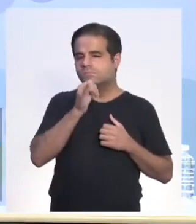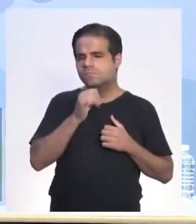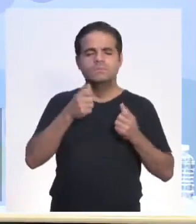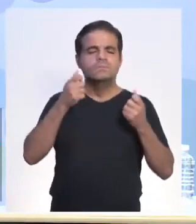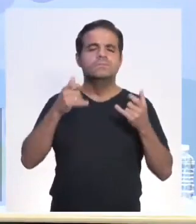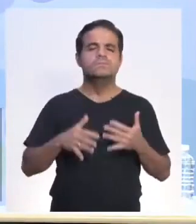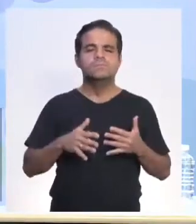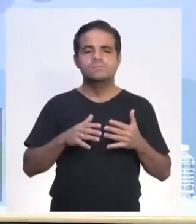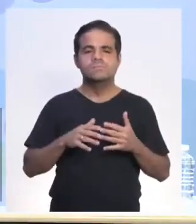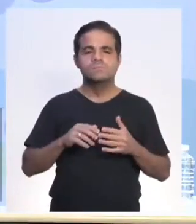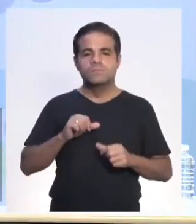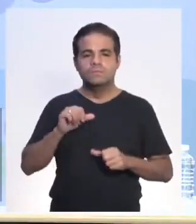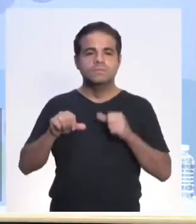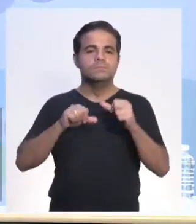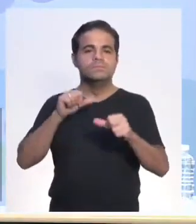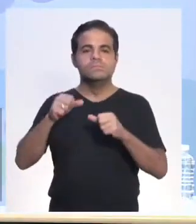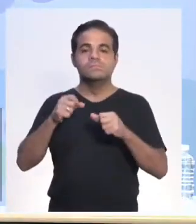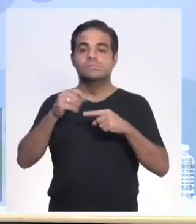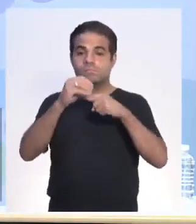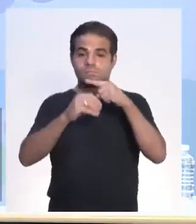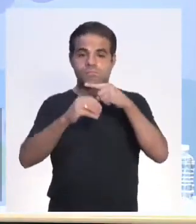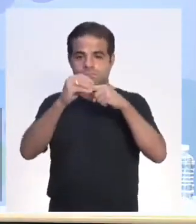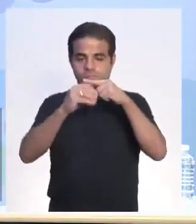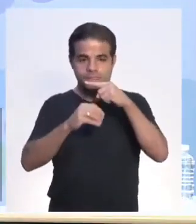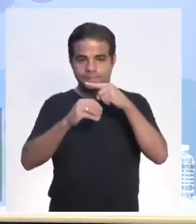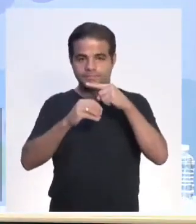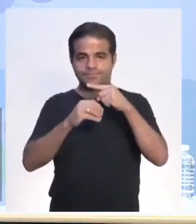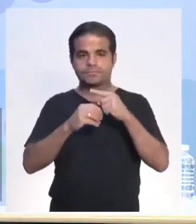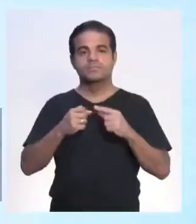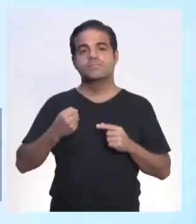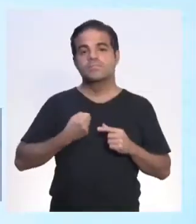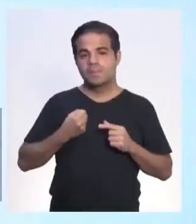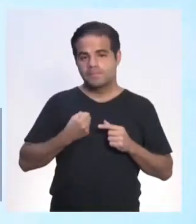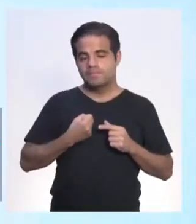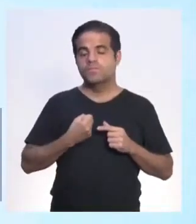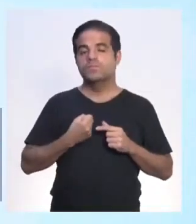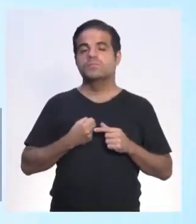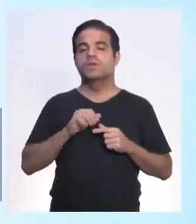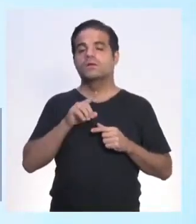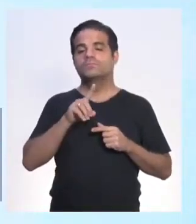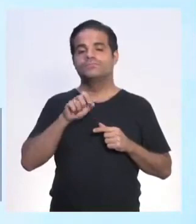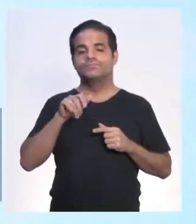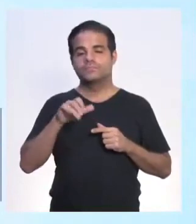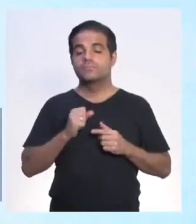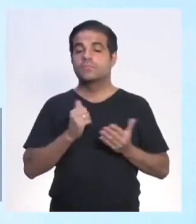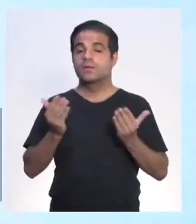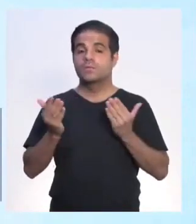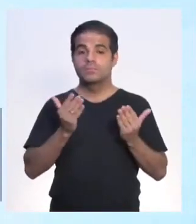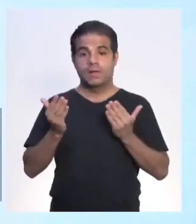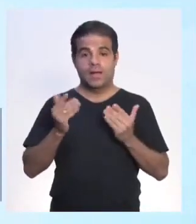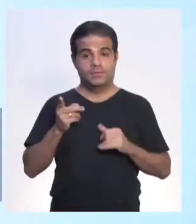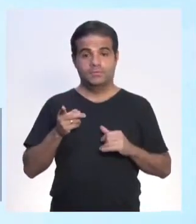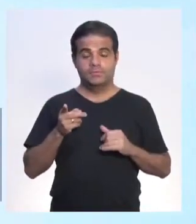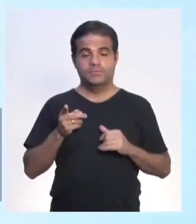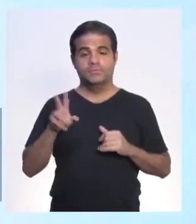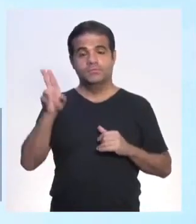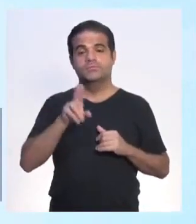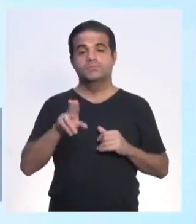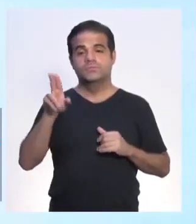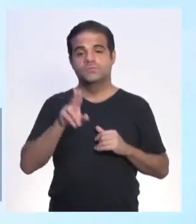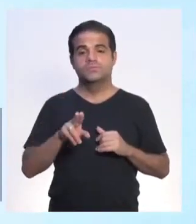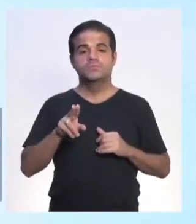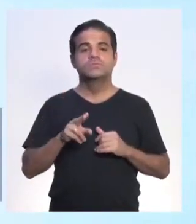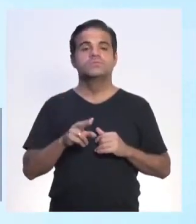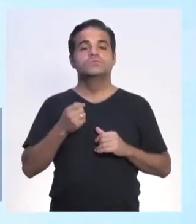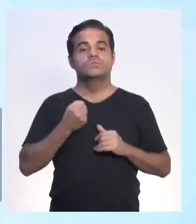seguinte. Transforme as frações em números decimais exatos e compare-os usando os